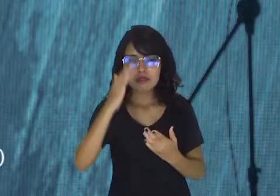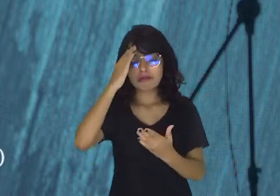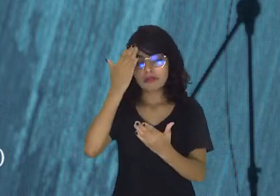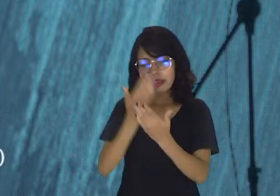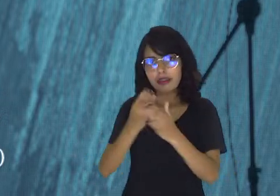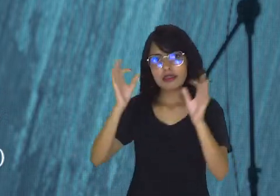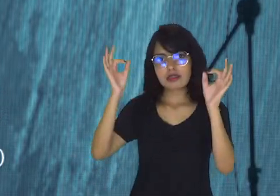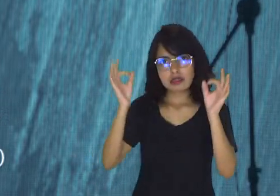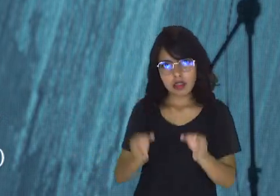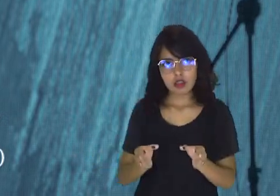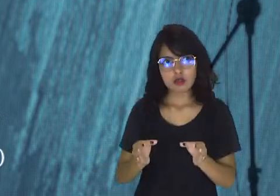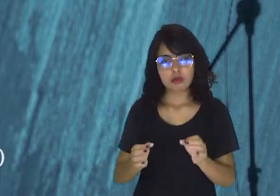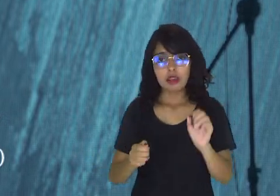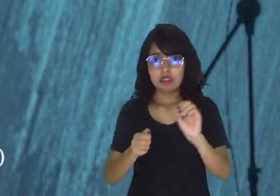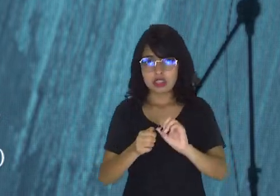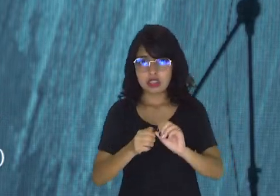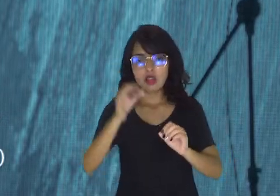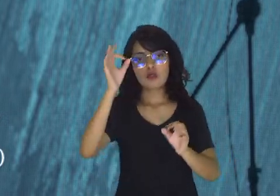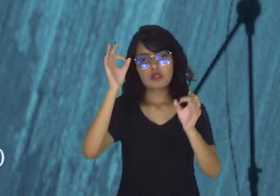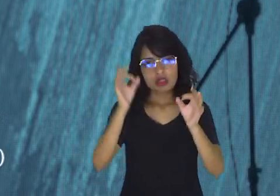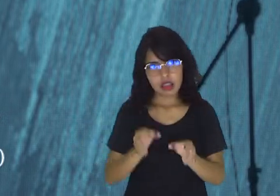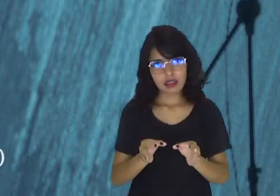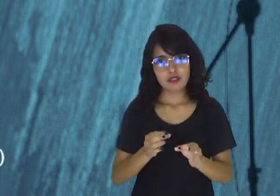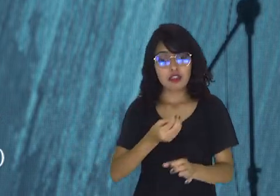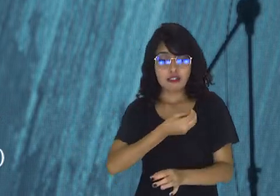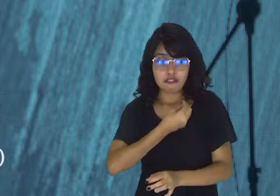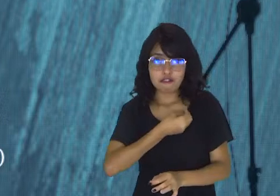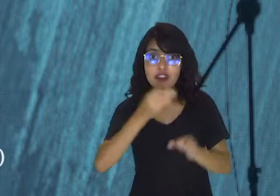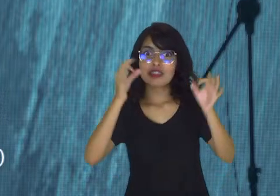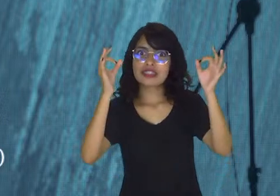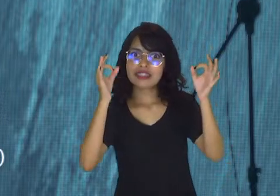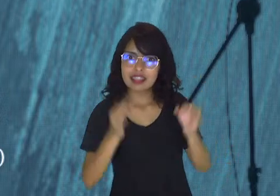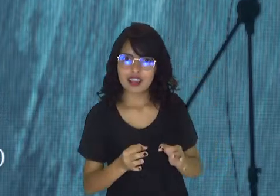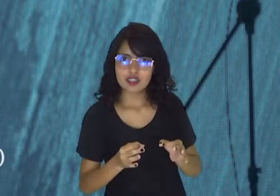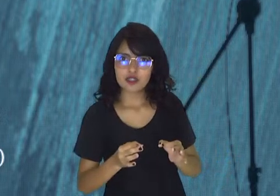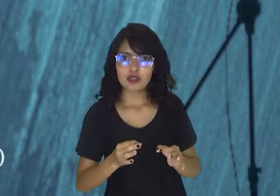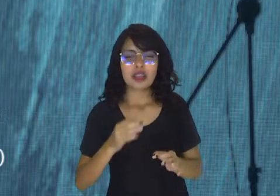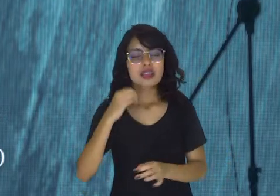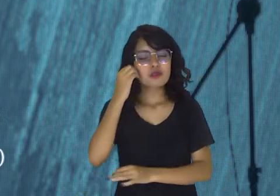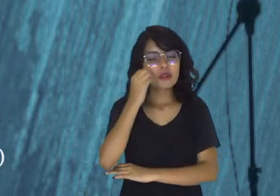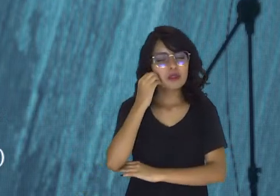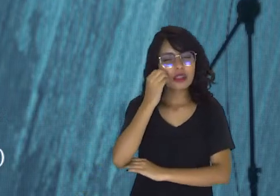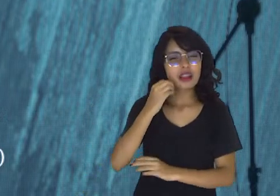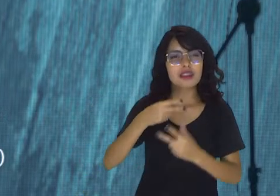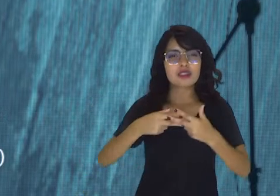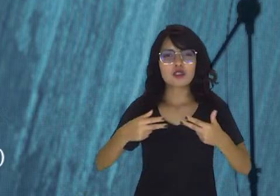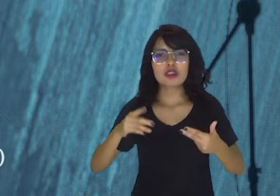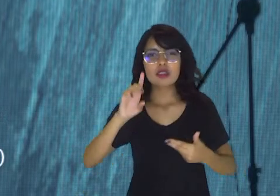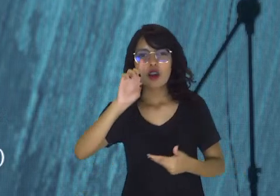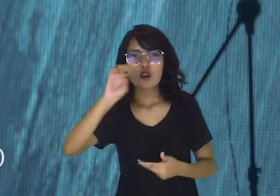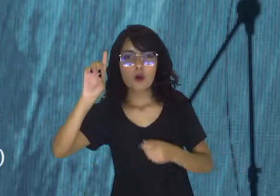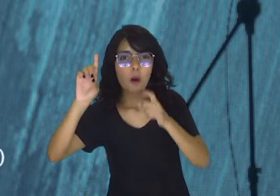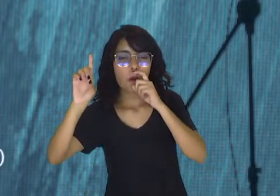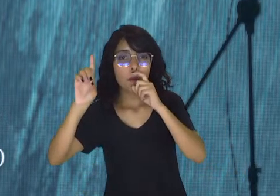e certamente desfrutar de tudo aquilo que o Pai em Cristo Jesus